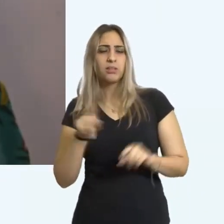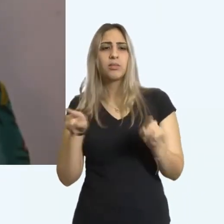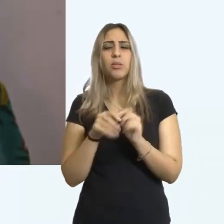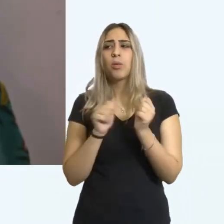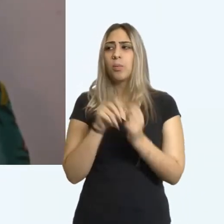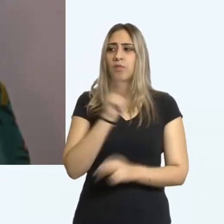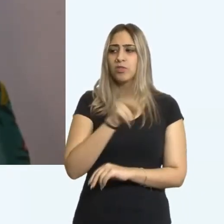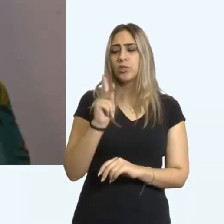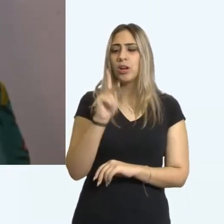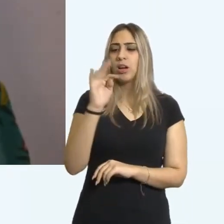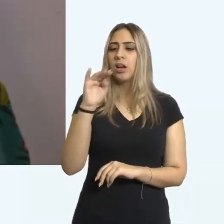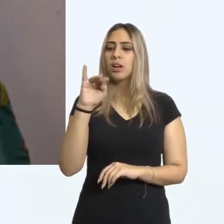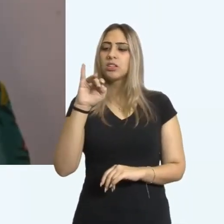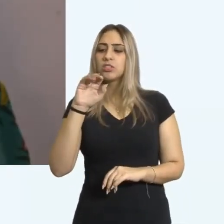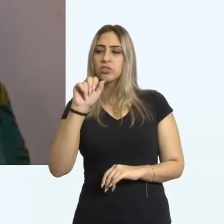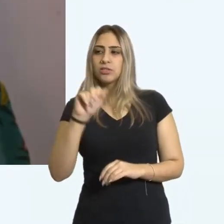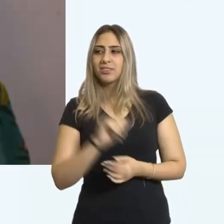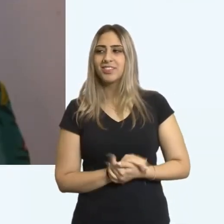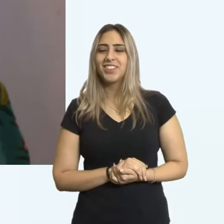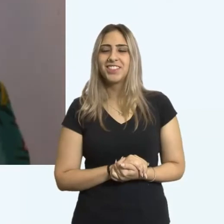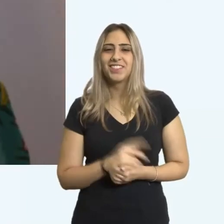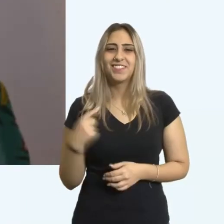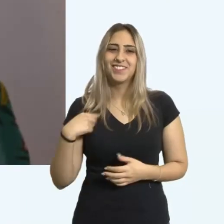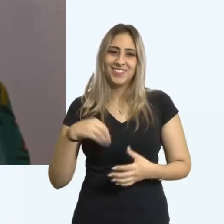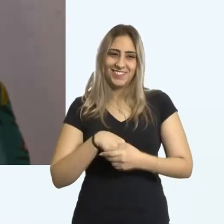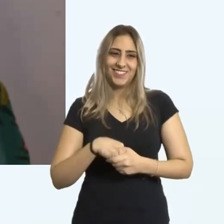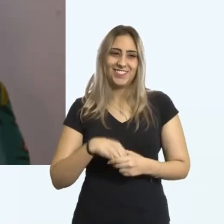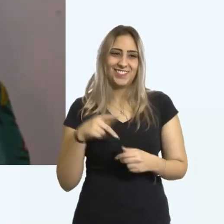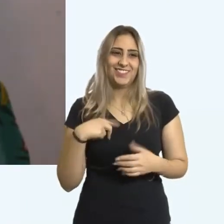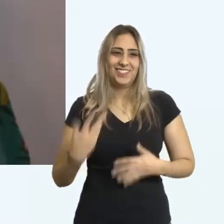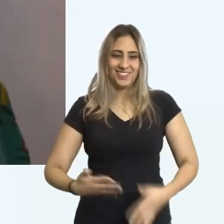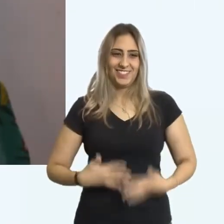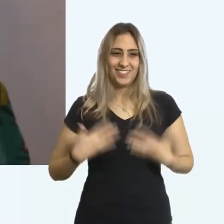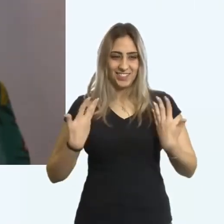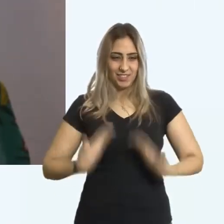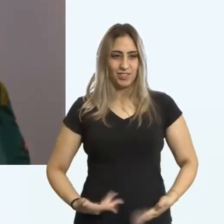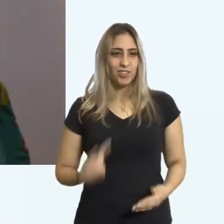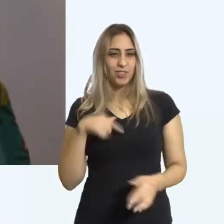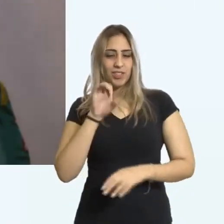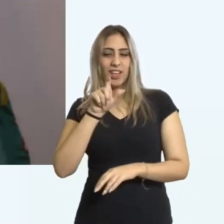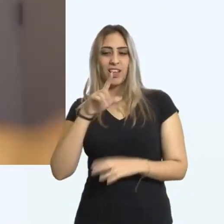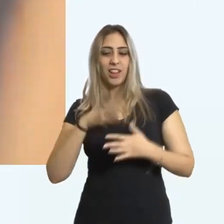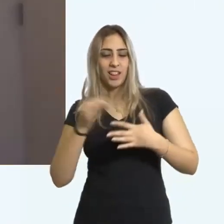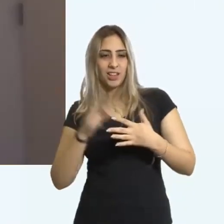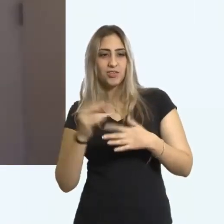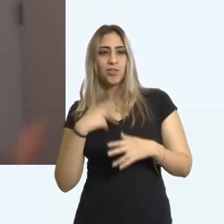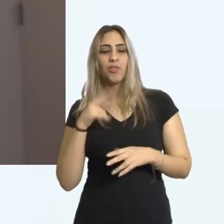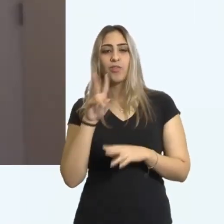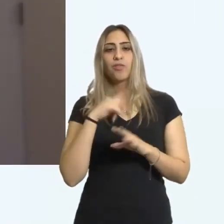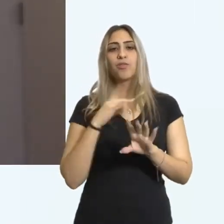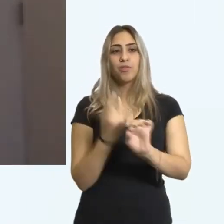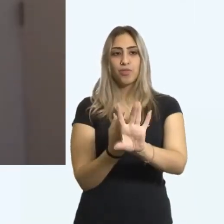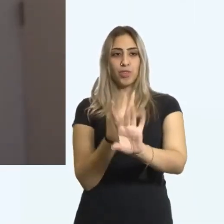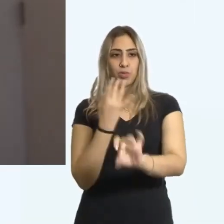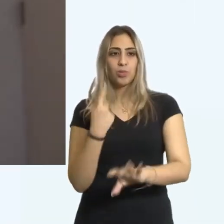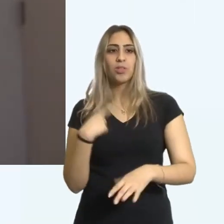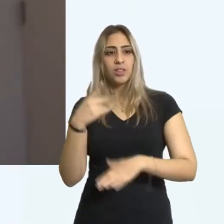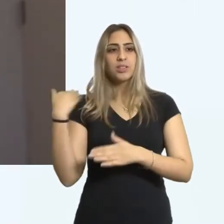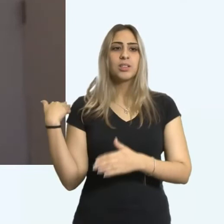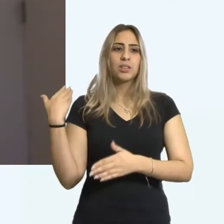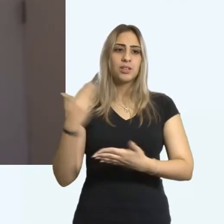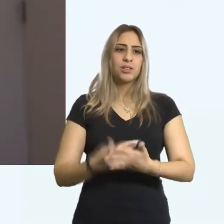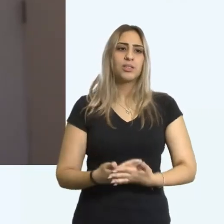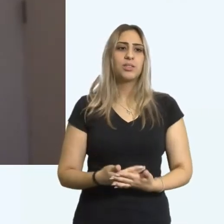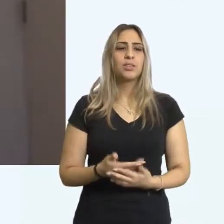Kátia e estavam para dentro também a ânsia de sua seletiva ambiente virtual então é esse processo